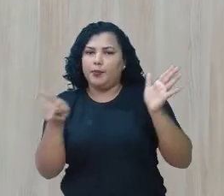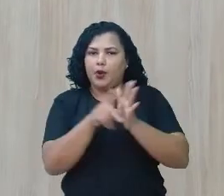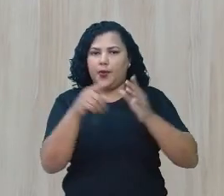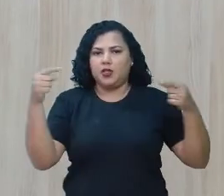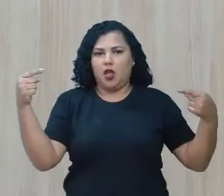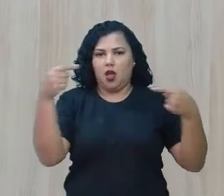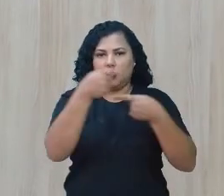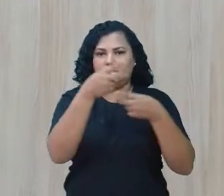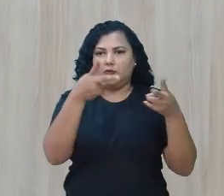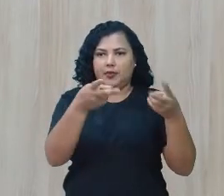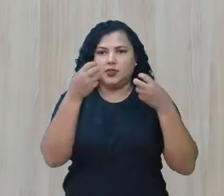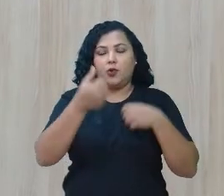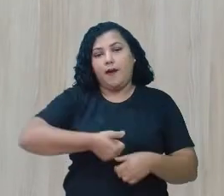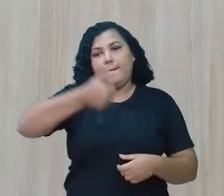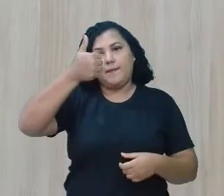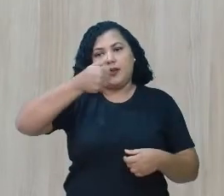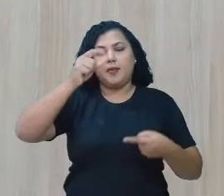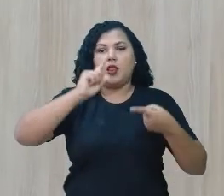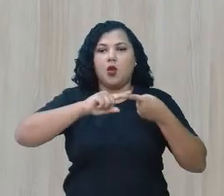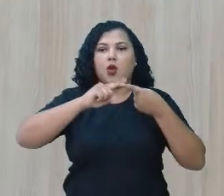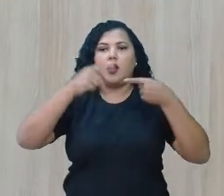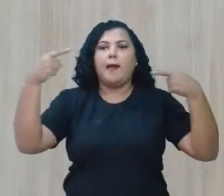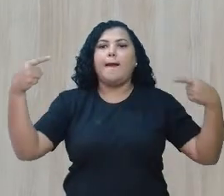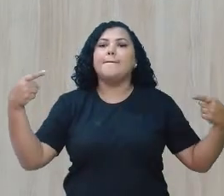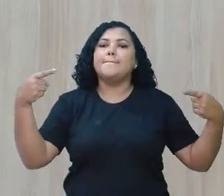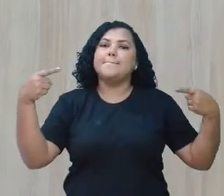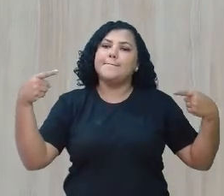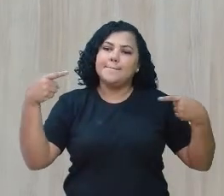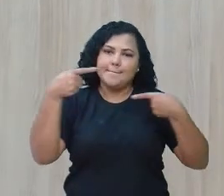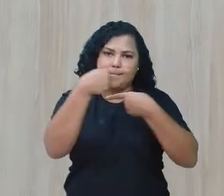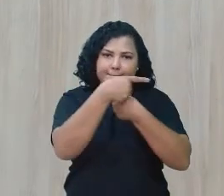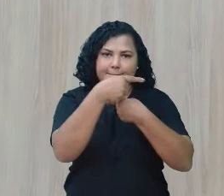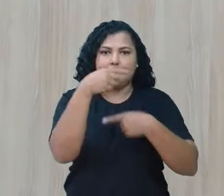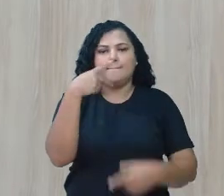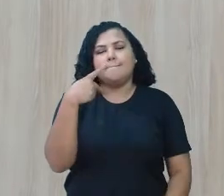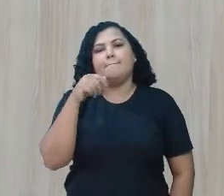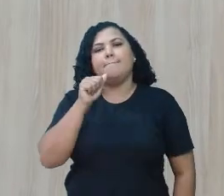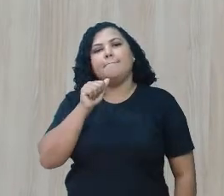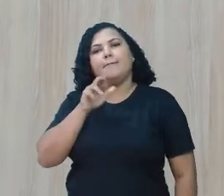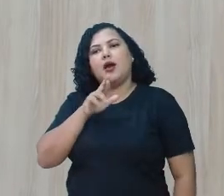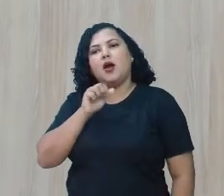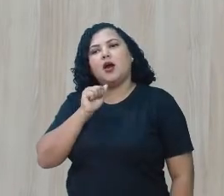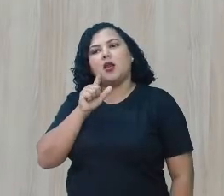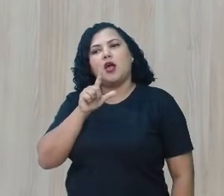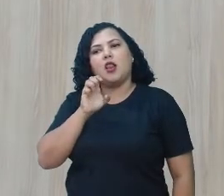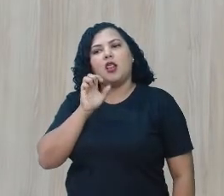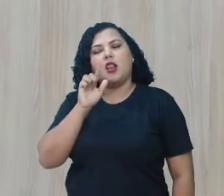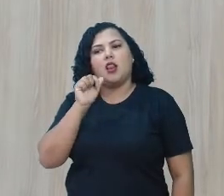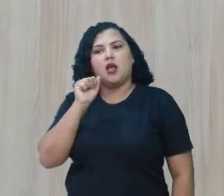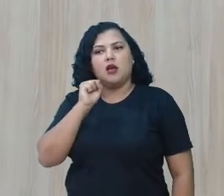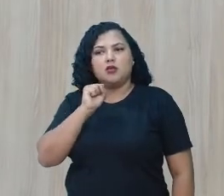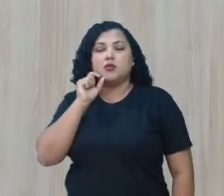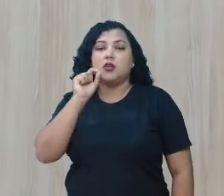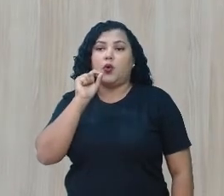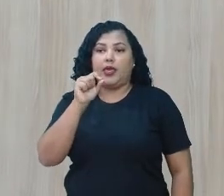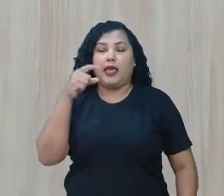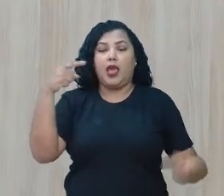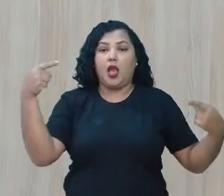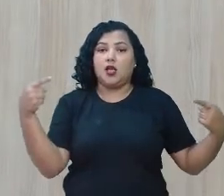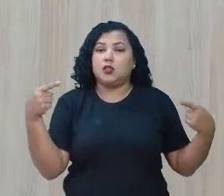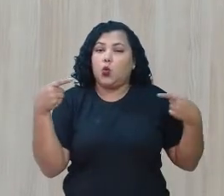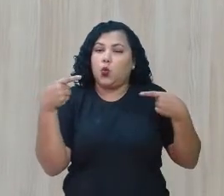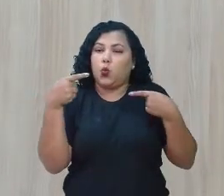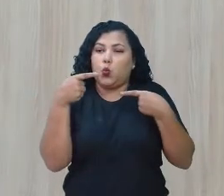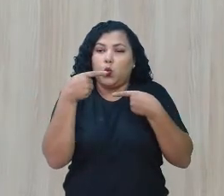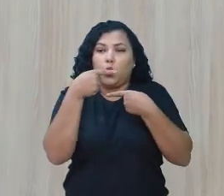retas, e a gente viu aí a primeira classificação, que são as retas paralelas. E essas retas paralelas aí, elas são retas